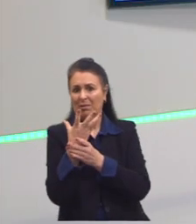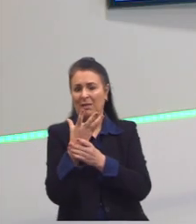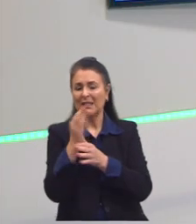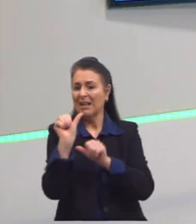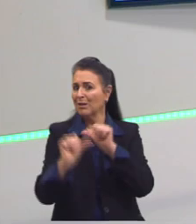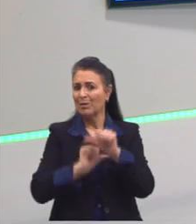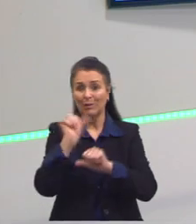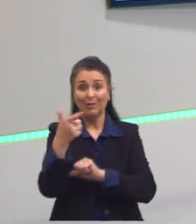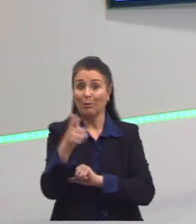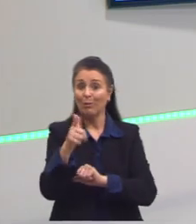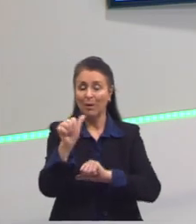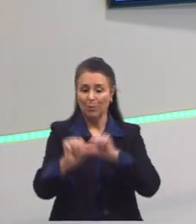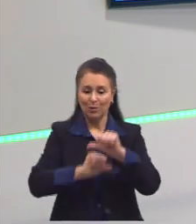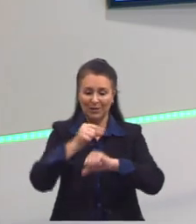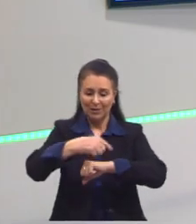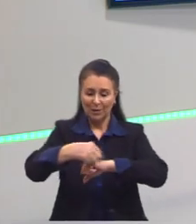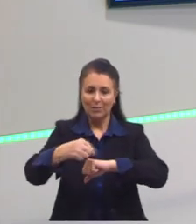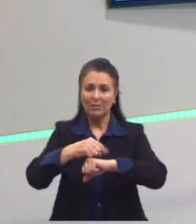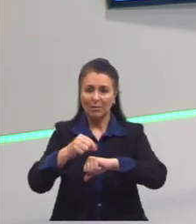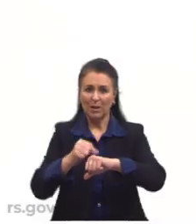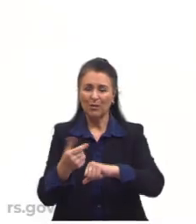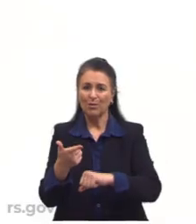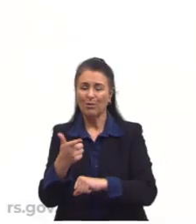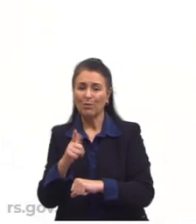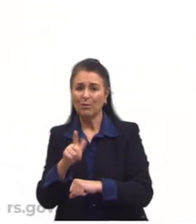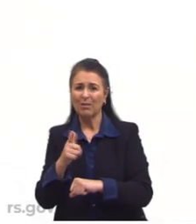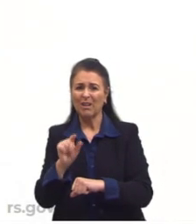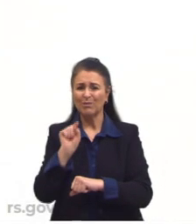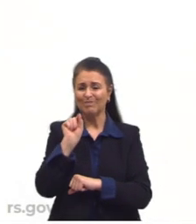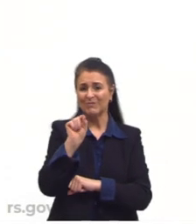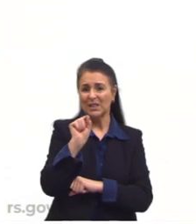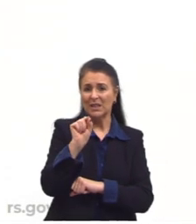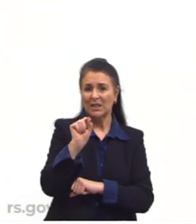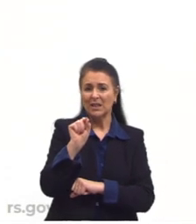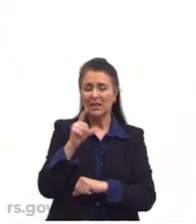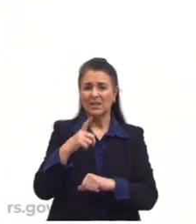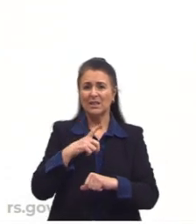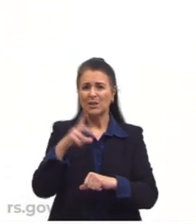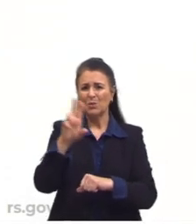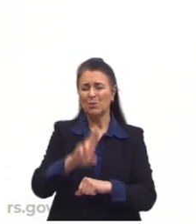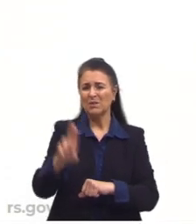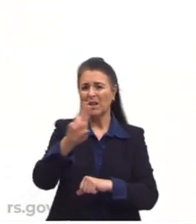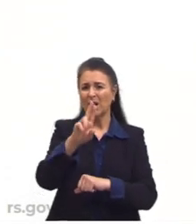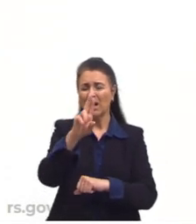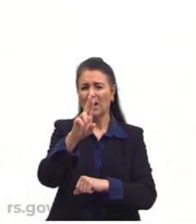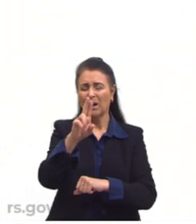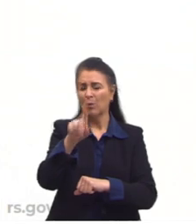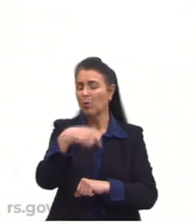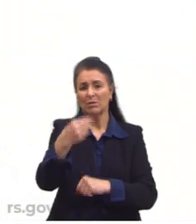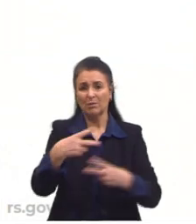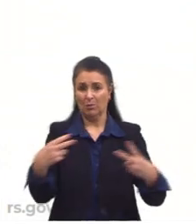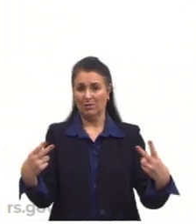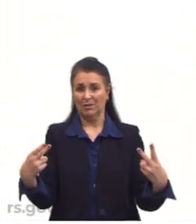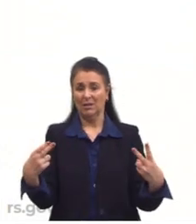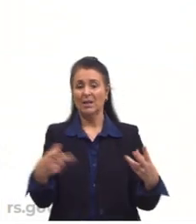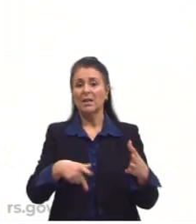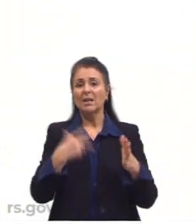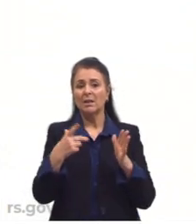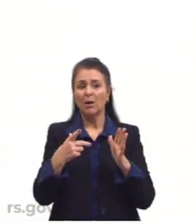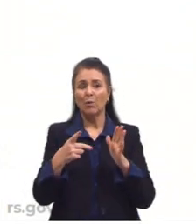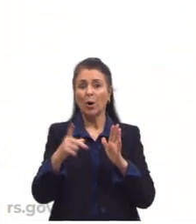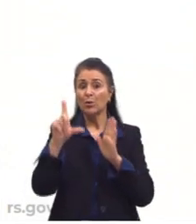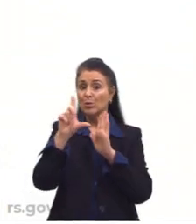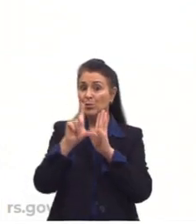modificada né não tem essas questões aí de reguladores de crescimento Então tenta minimizar o